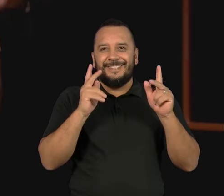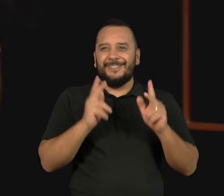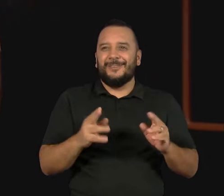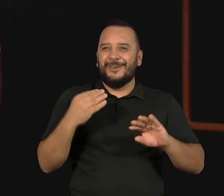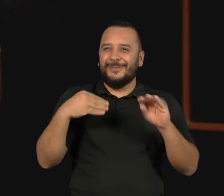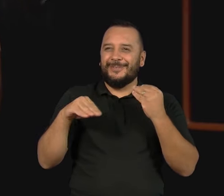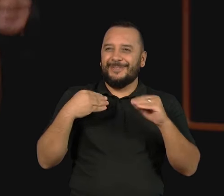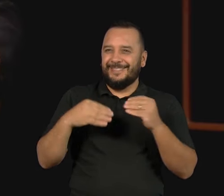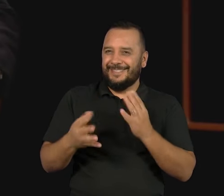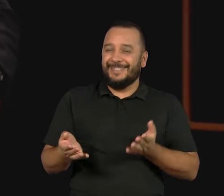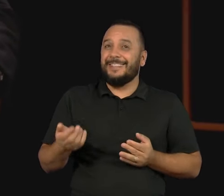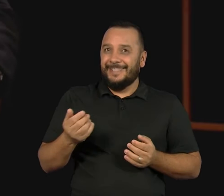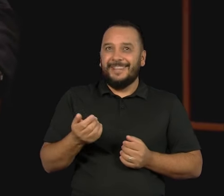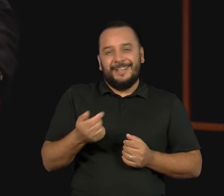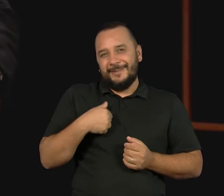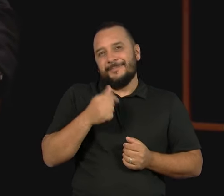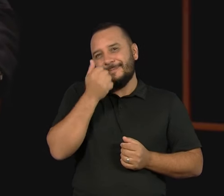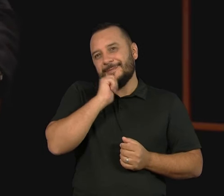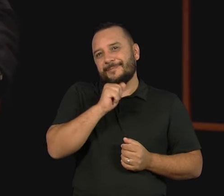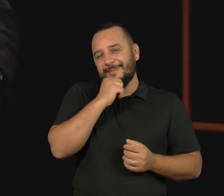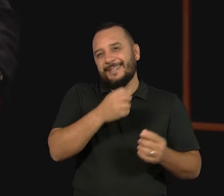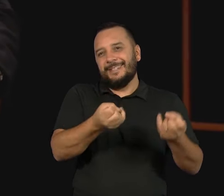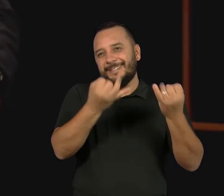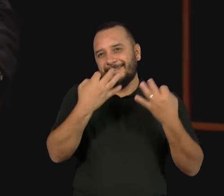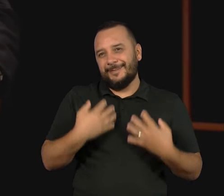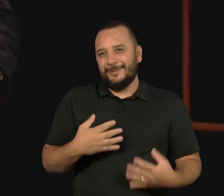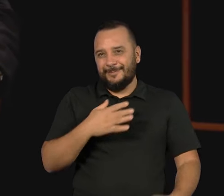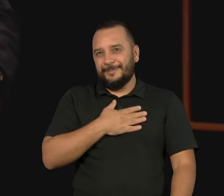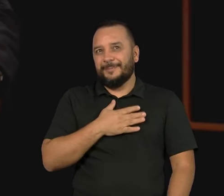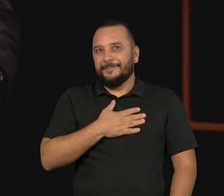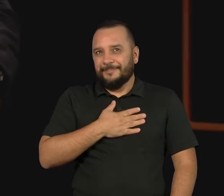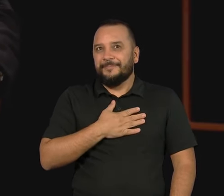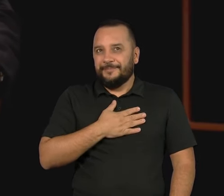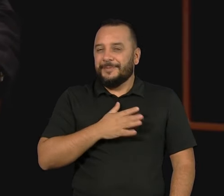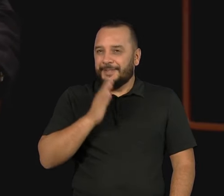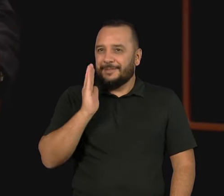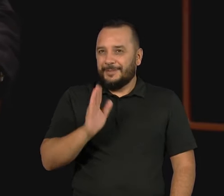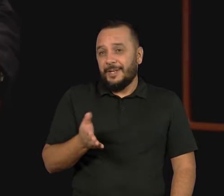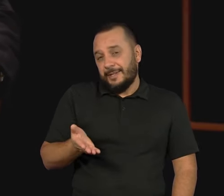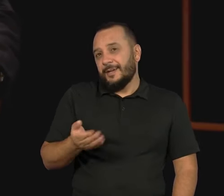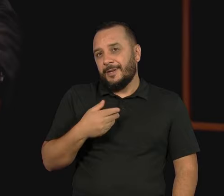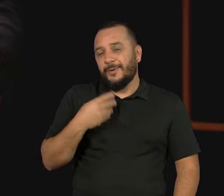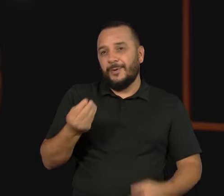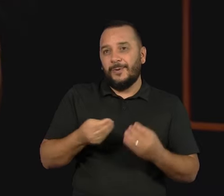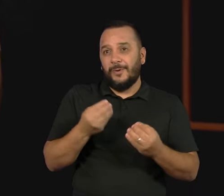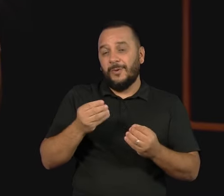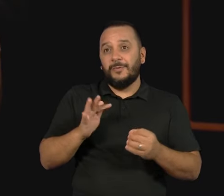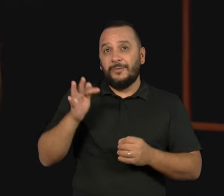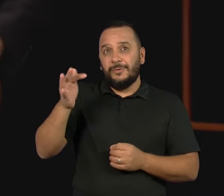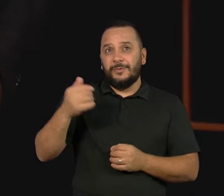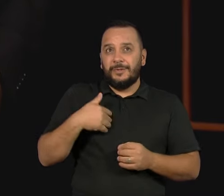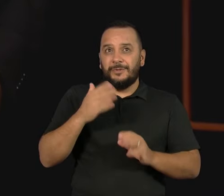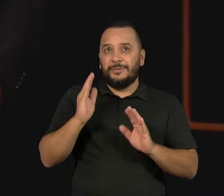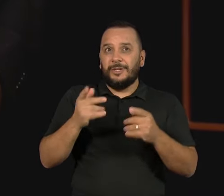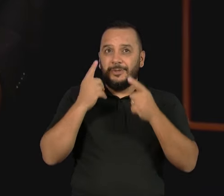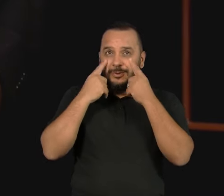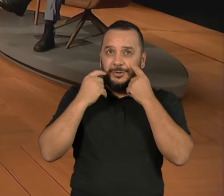do folhetim. O folhetim. A velha arte do folhetim é deixar o gancho no final do capítulo. Gente, já estou chorando